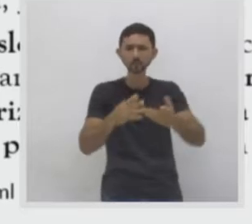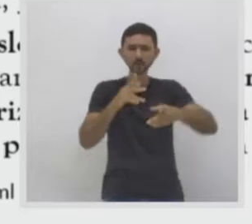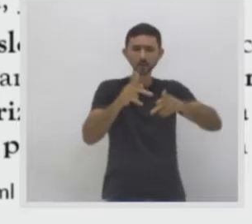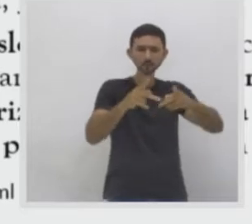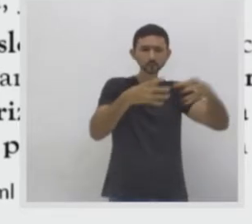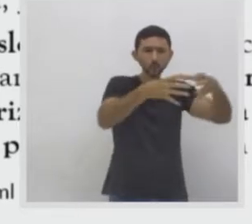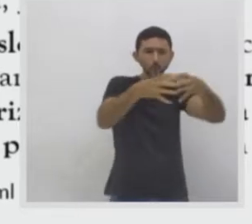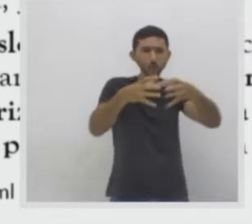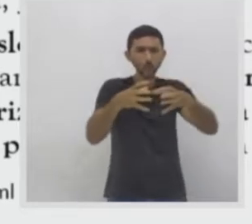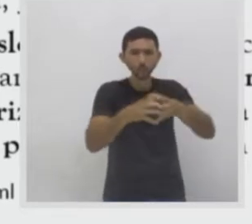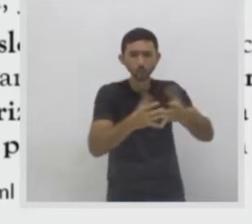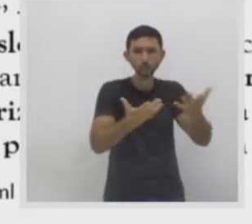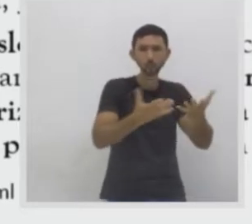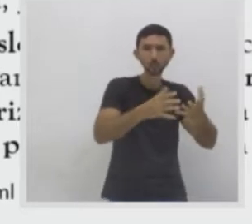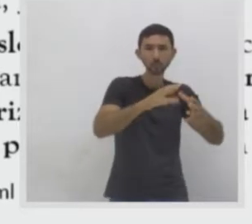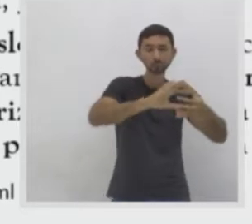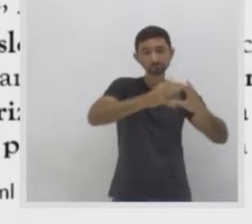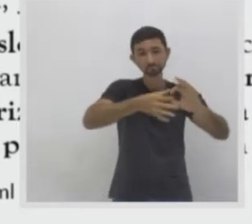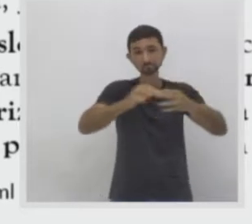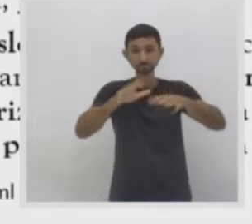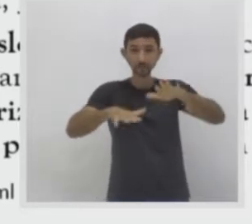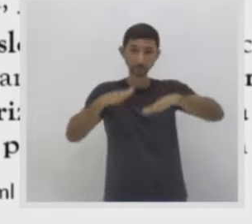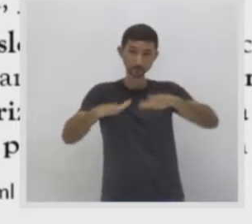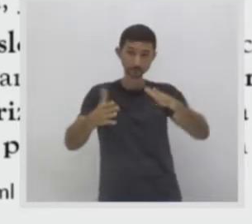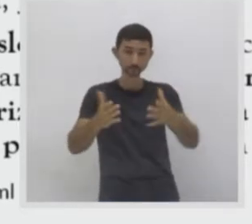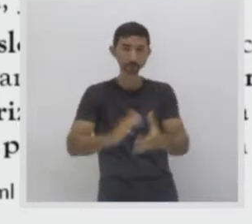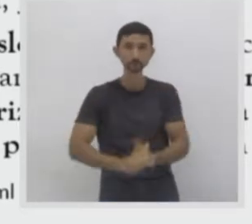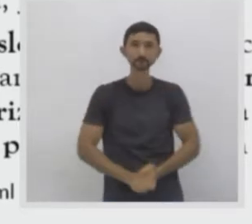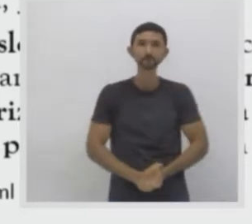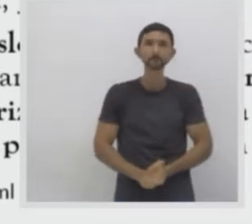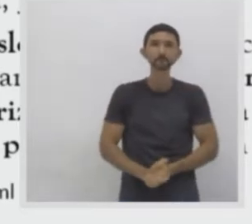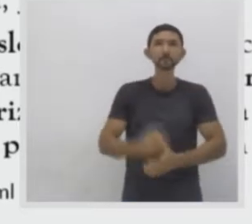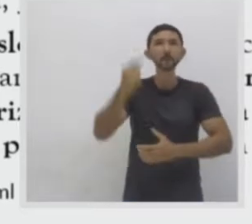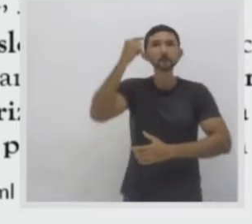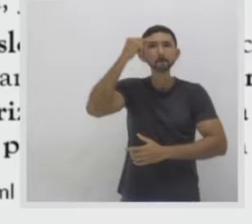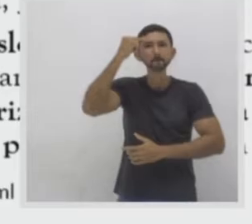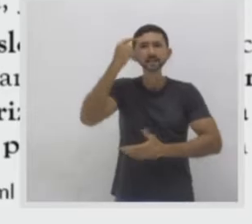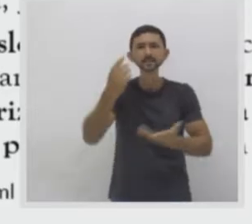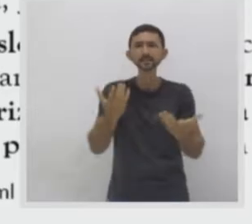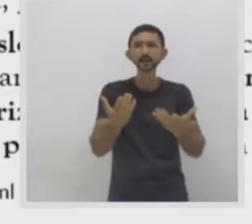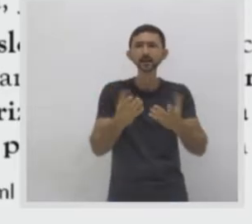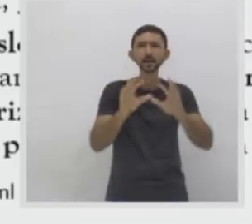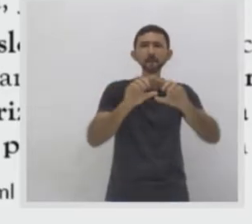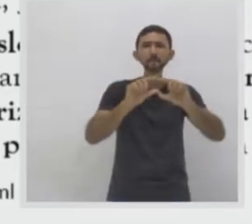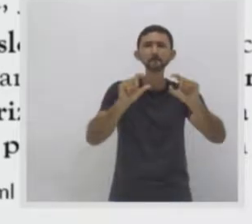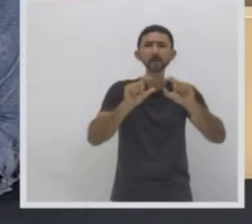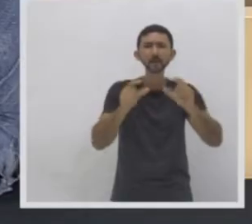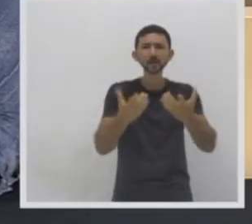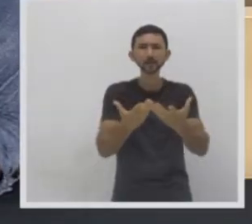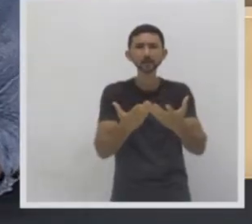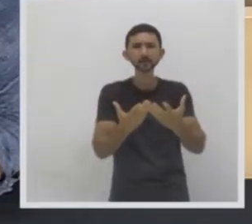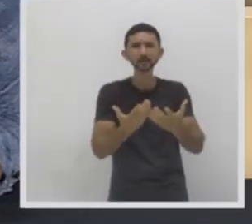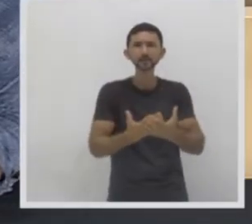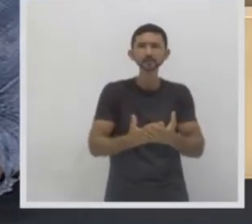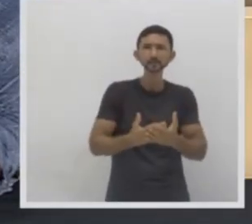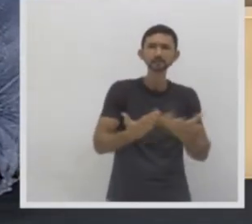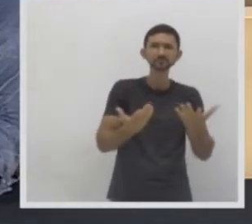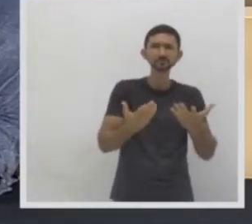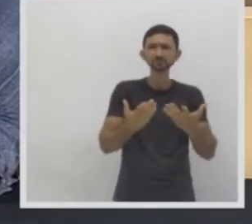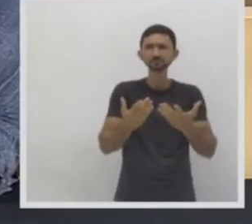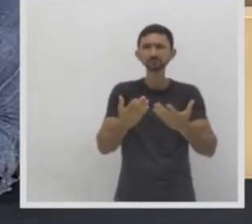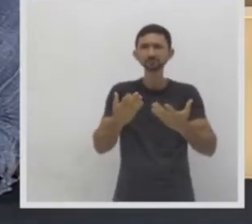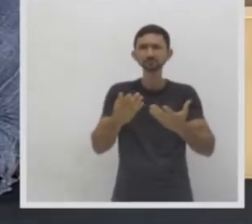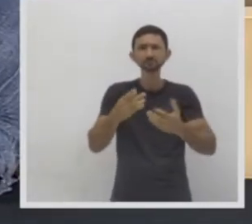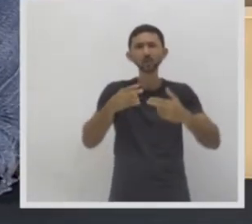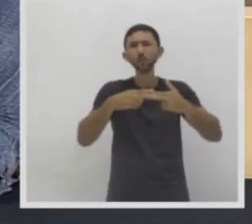um determinado contexto. Vamos pensar numa palavra do uso coloquial das nossas gírias para